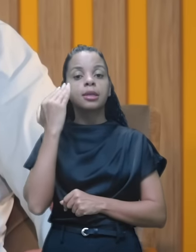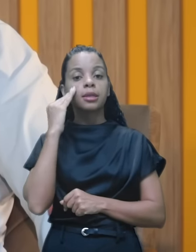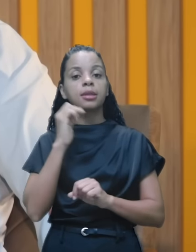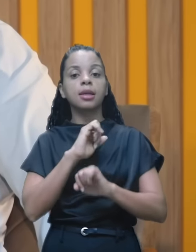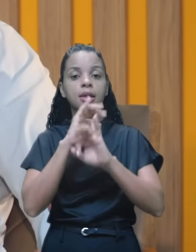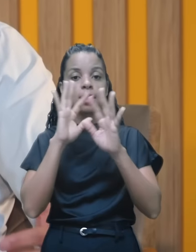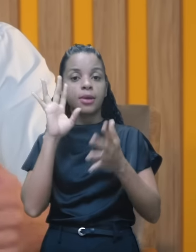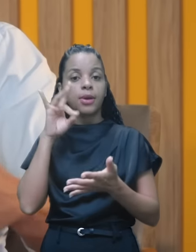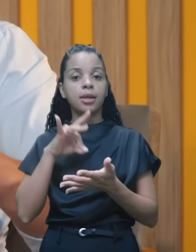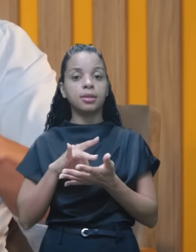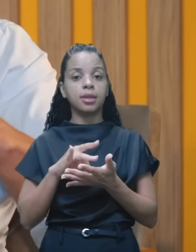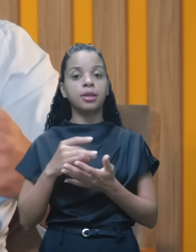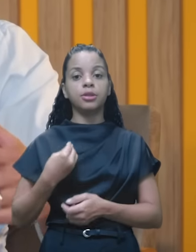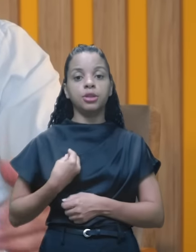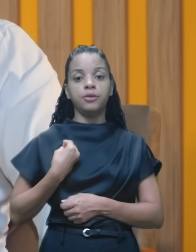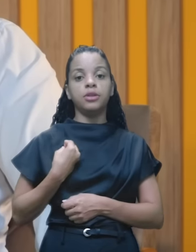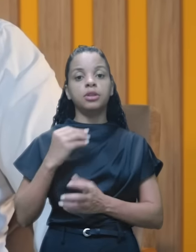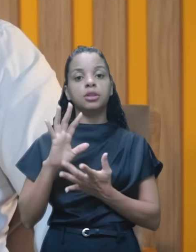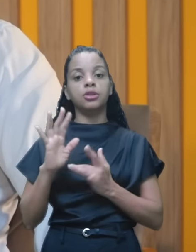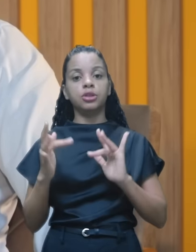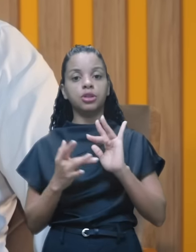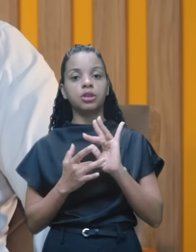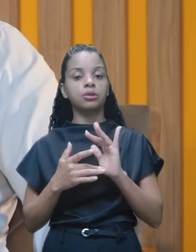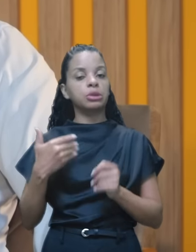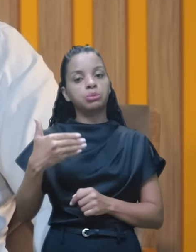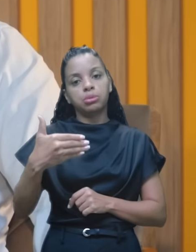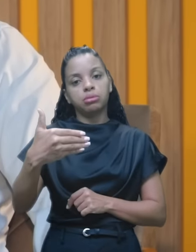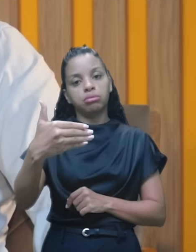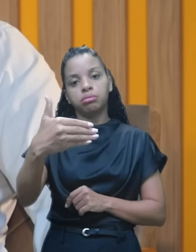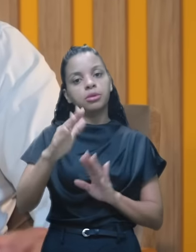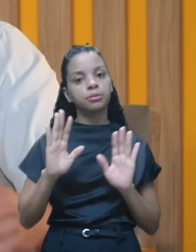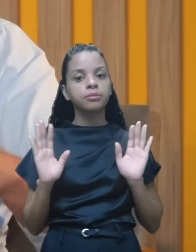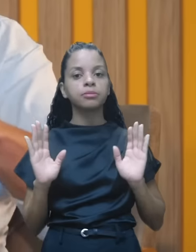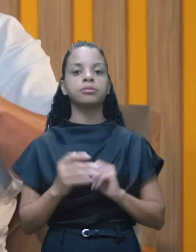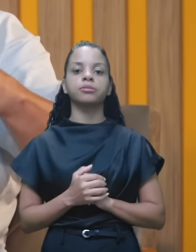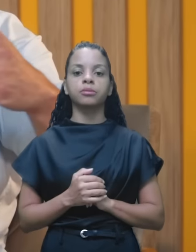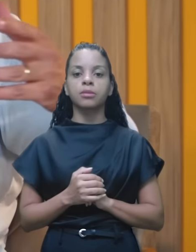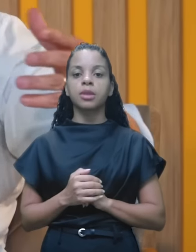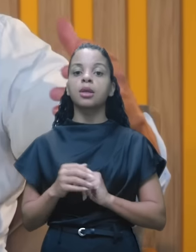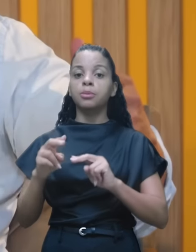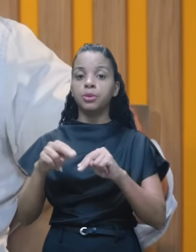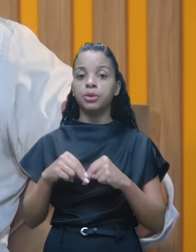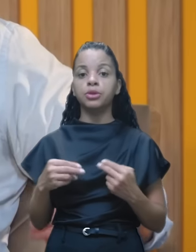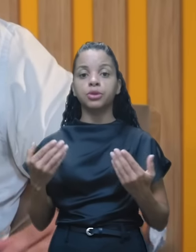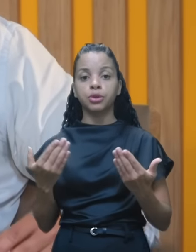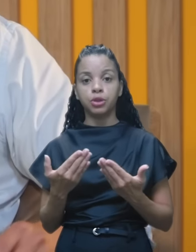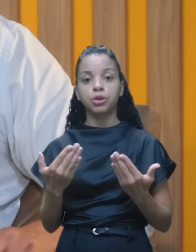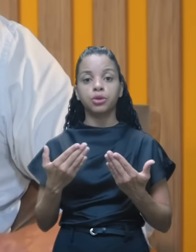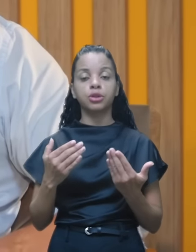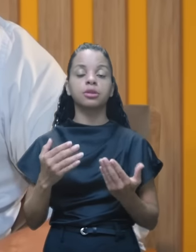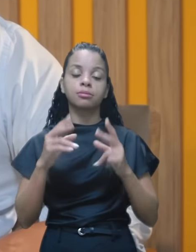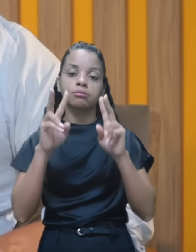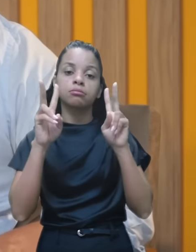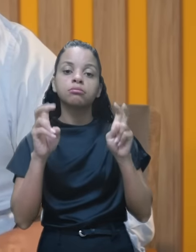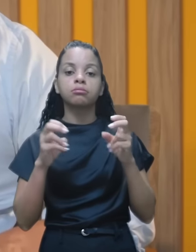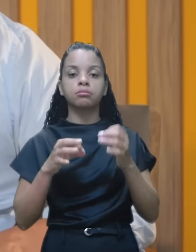de Jesus a despeito de tudo que enfrentamos pela frente. E é nessa temática, nessa introdução que nós